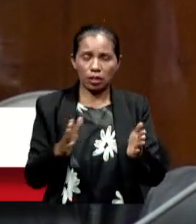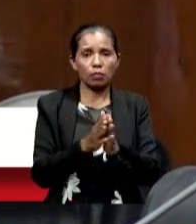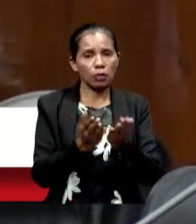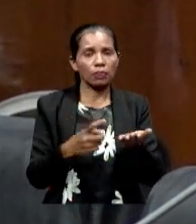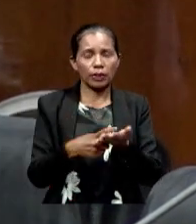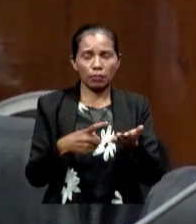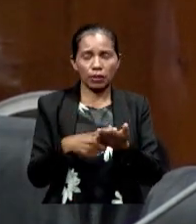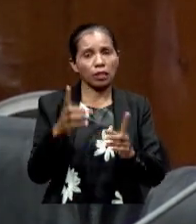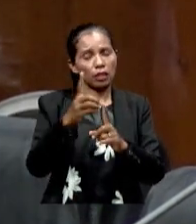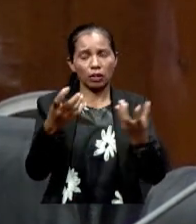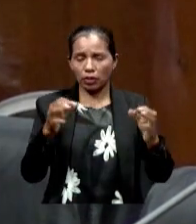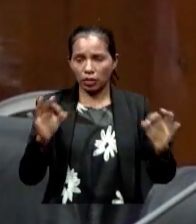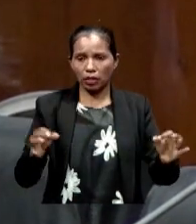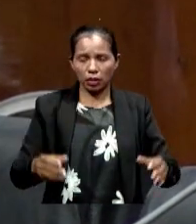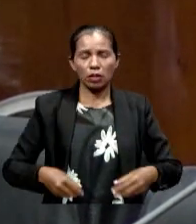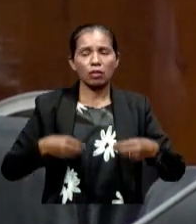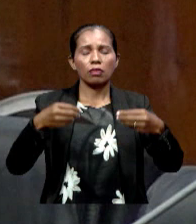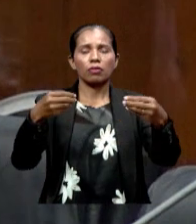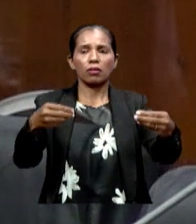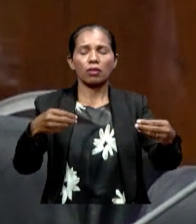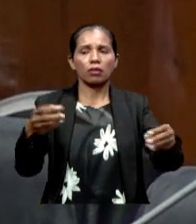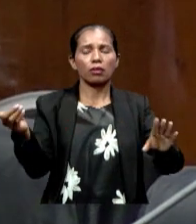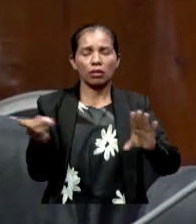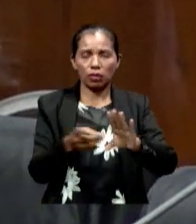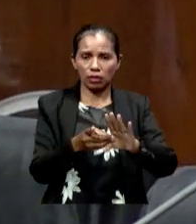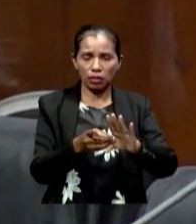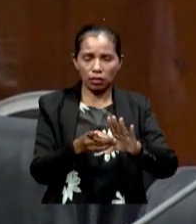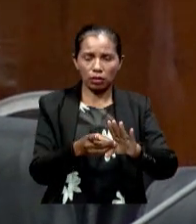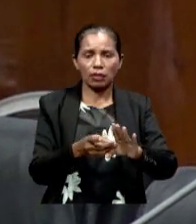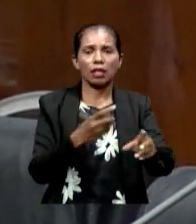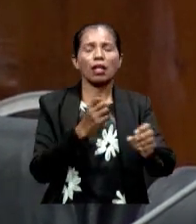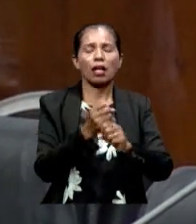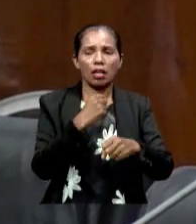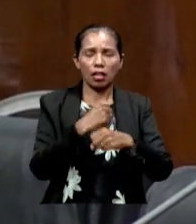embaixada, foi trazer o documento ainda para mim, para minha velha, a minha